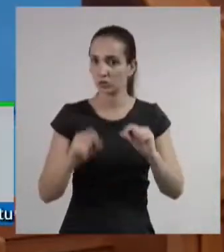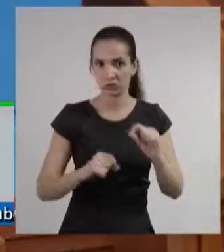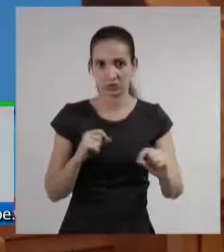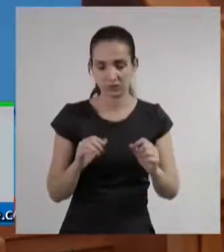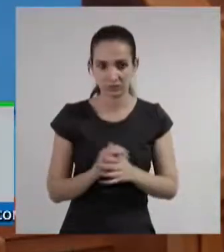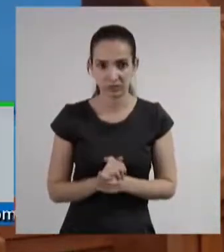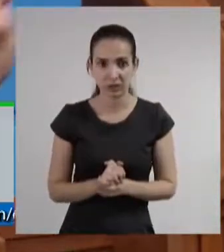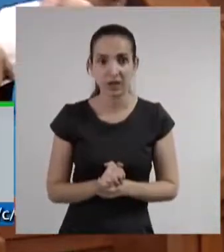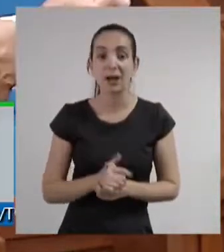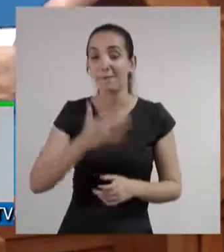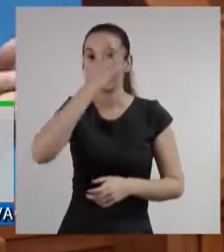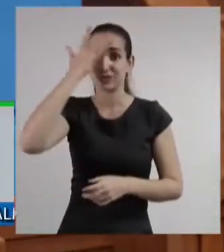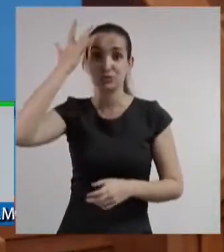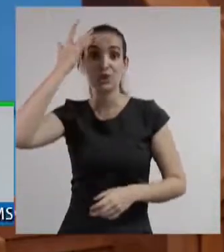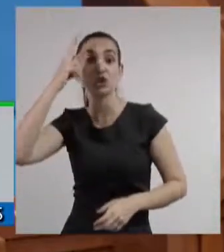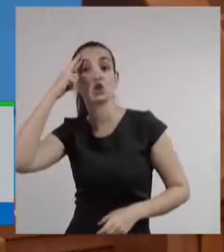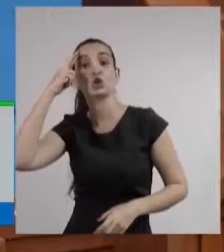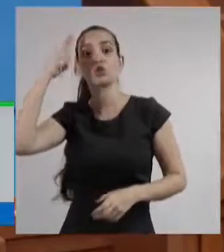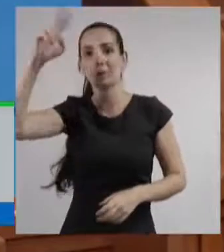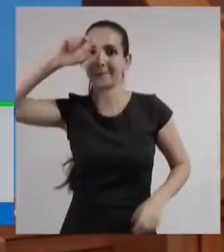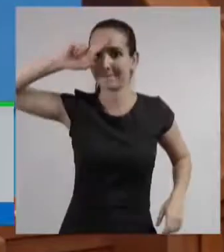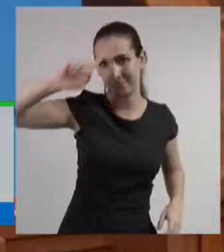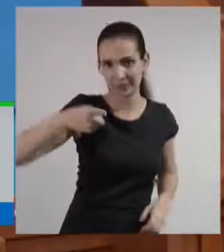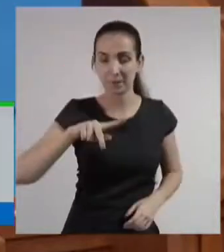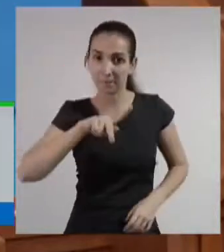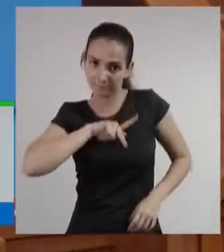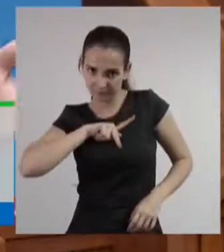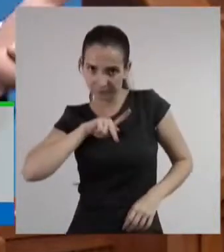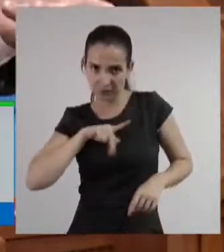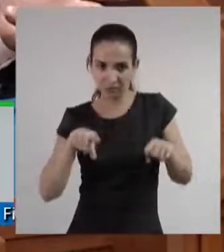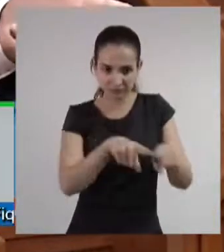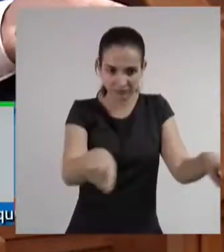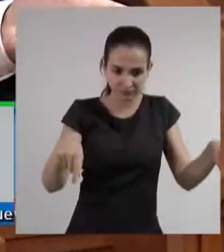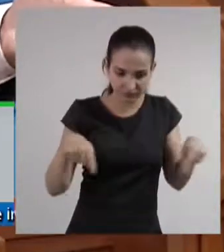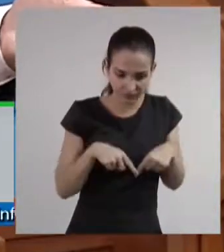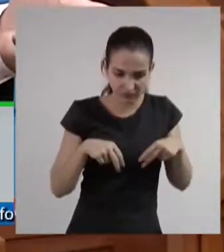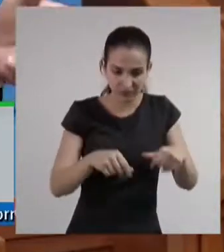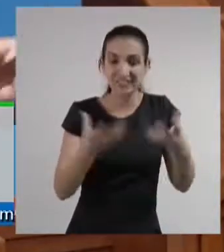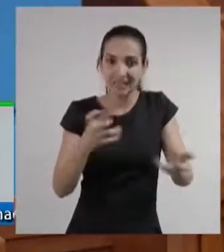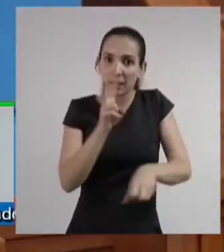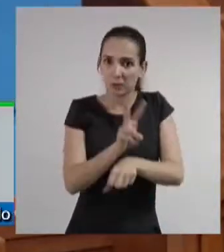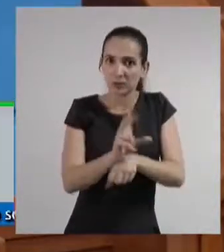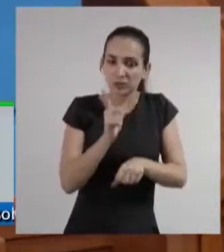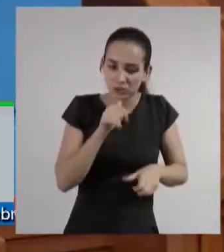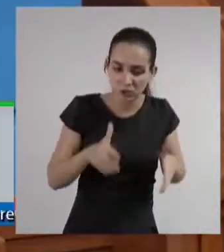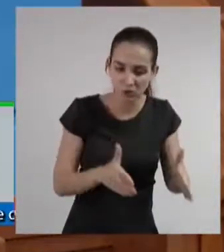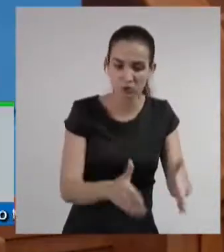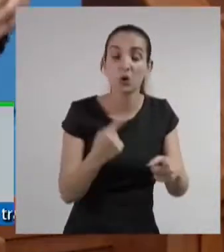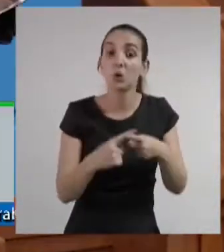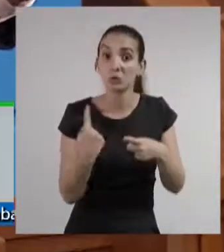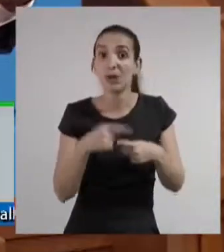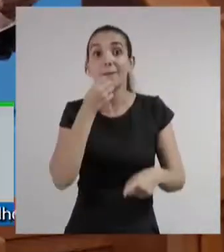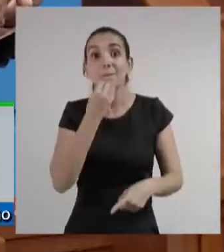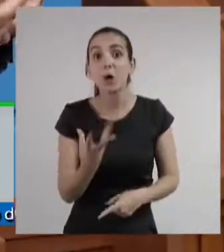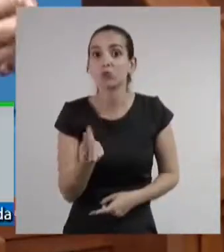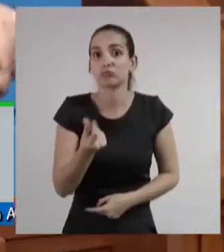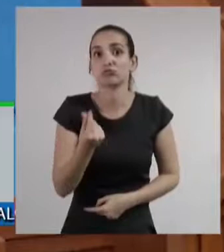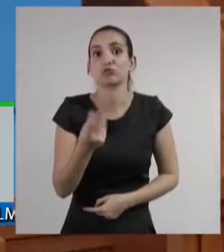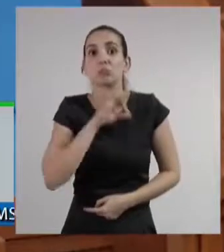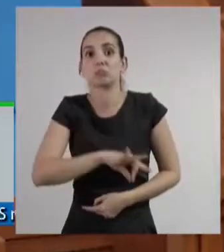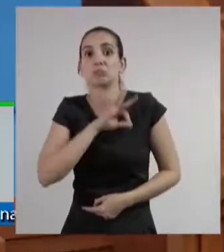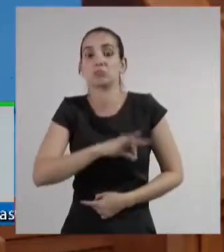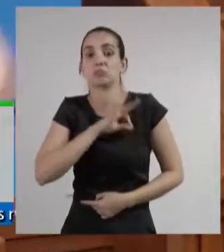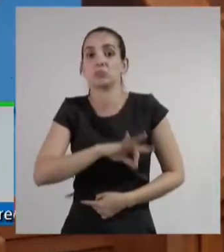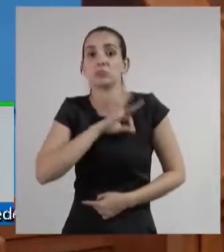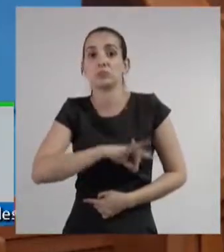turismo, porque eles exploram. Agora, as áreas que está abrindo, não é a enxurrada